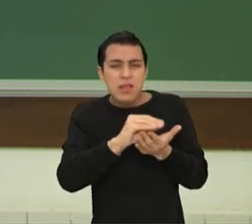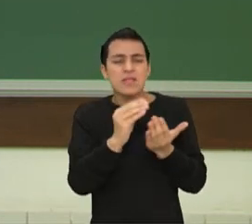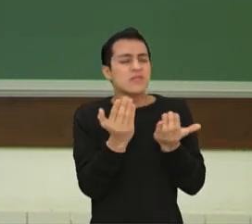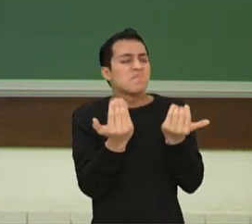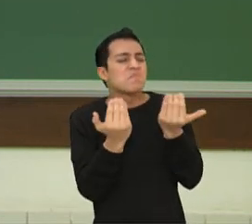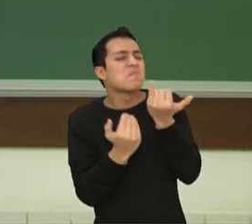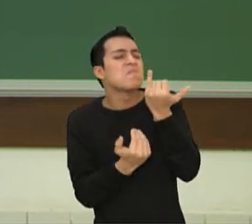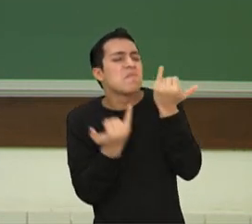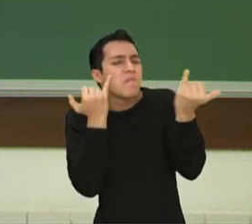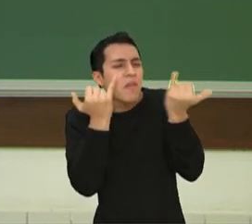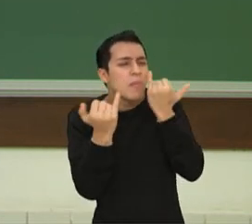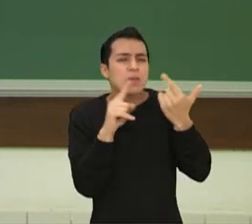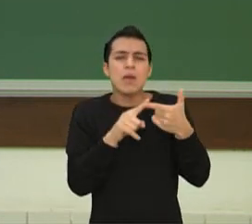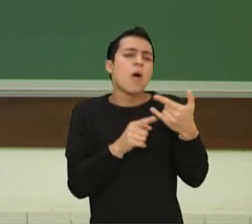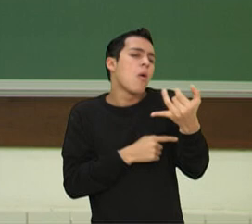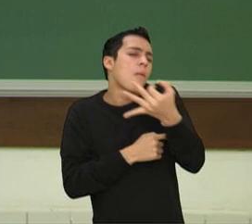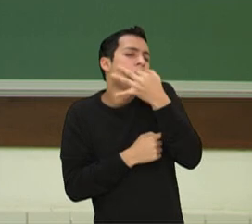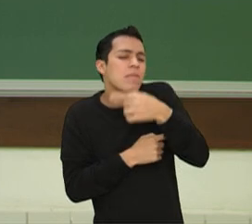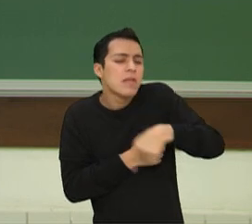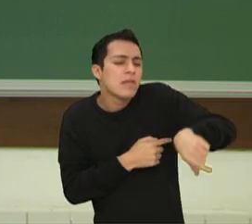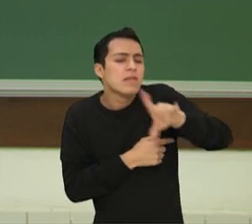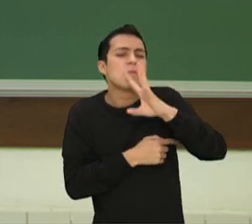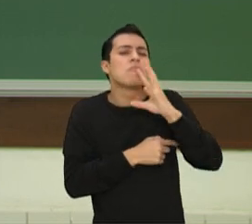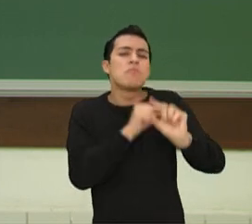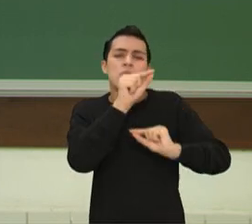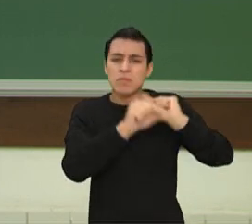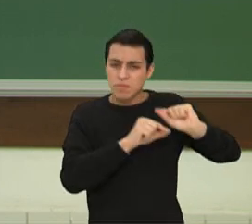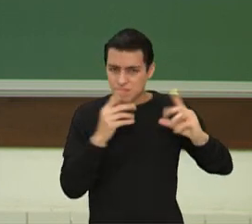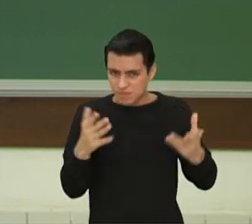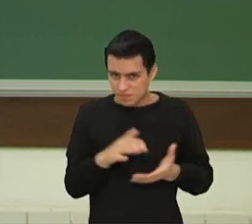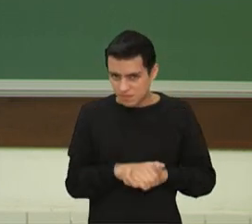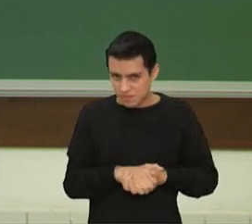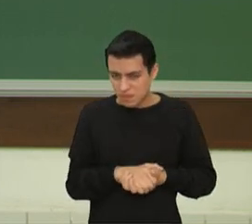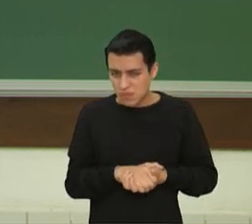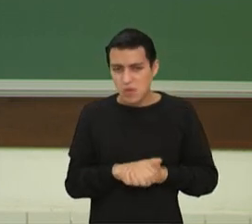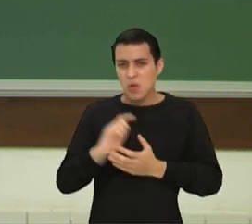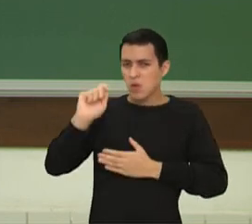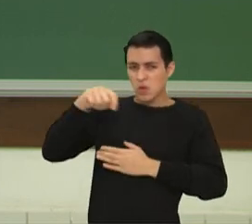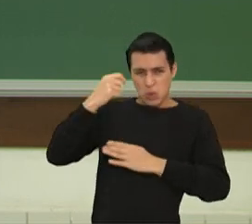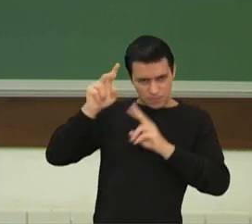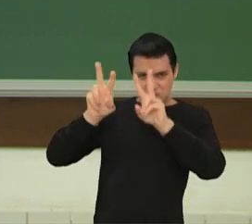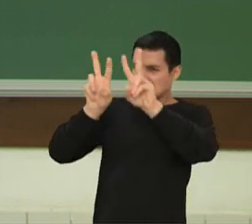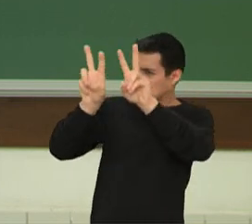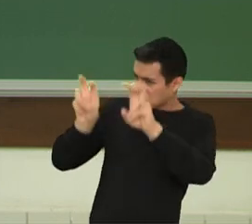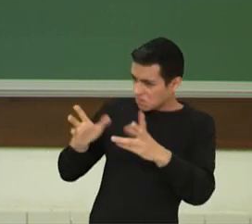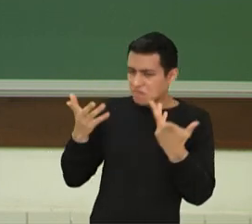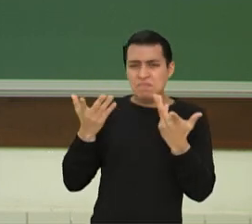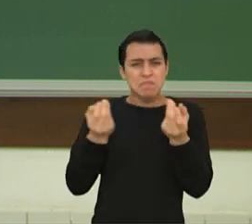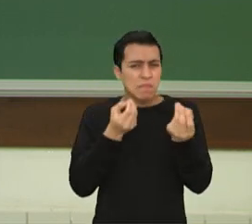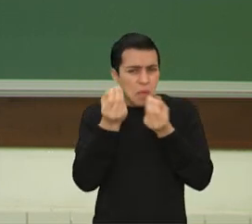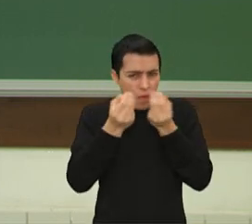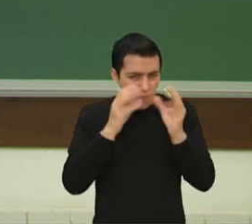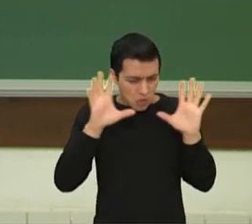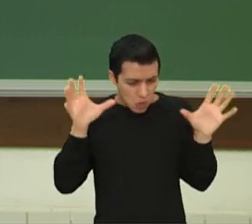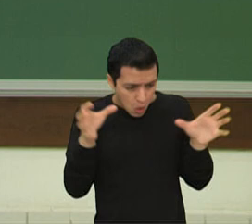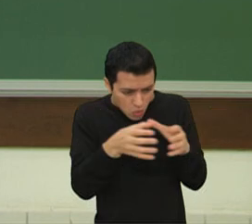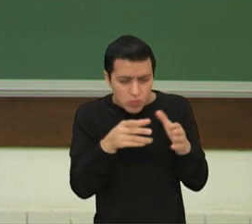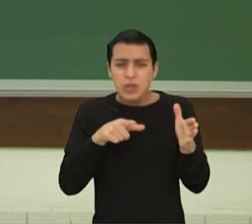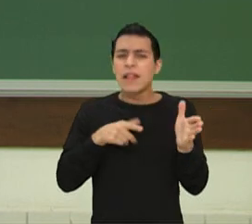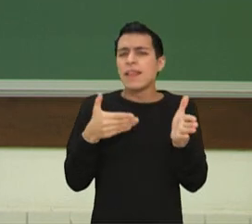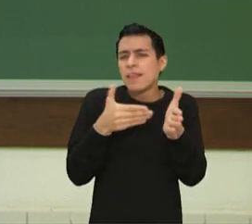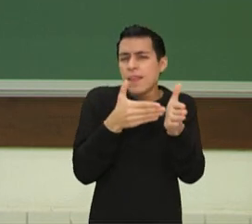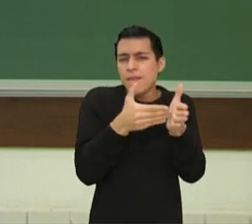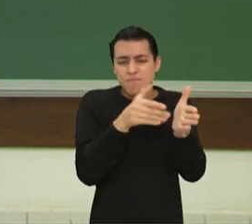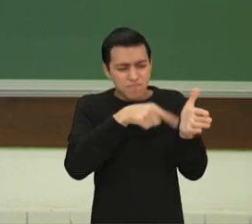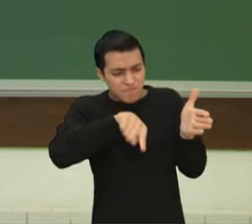informações, opiniões, conhecimentos a respeito de um tema realizado com um grupo limitado.